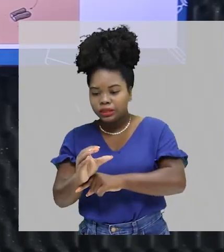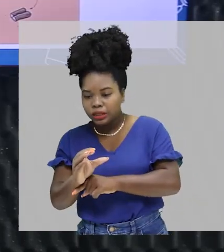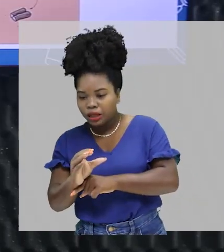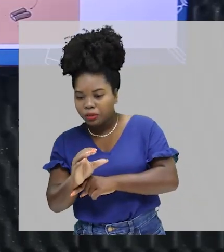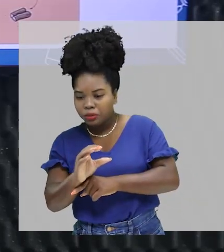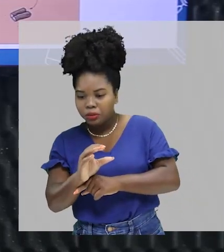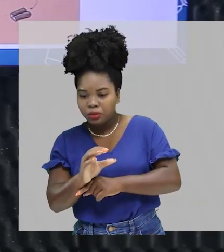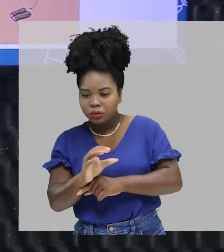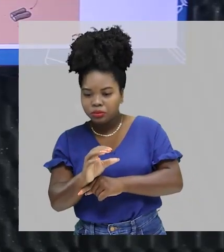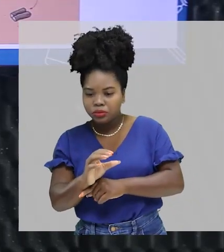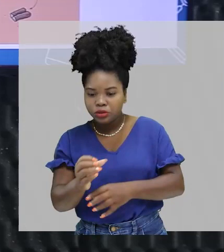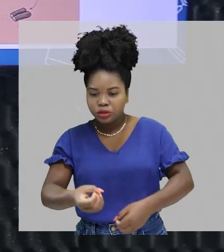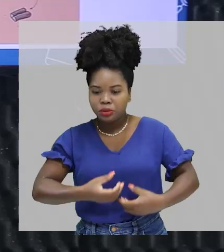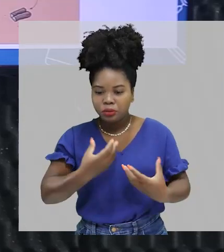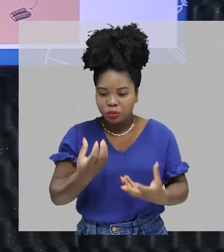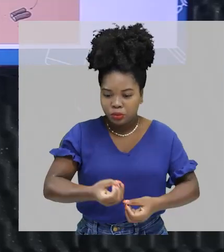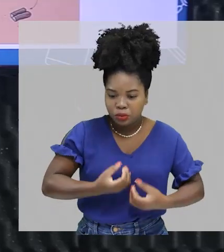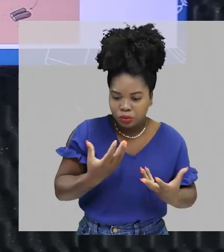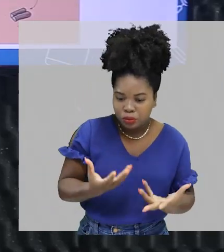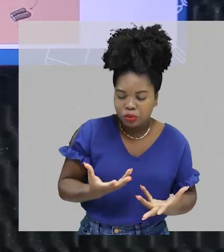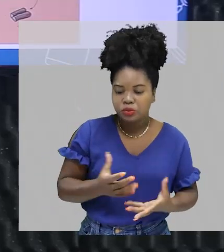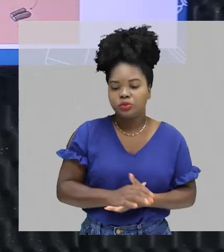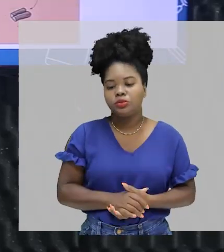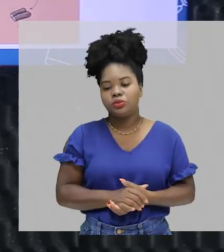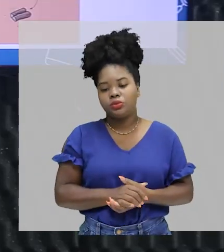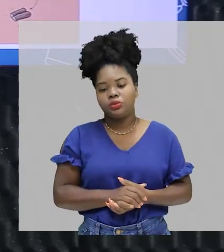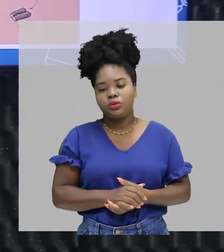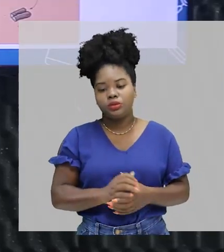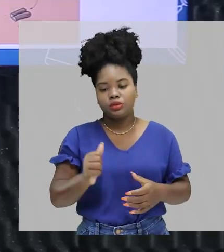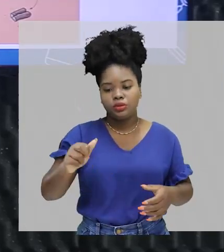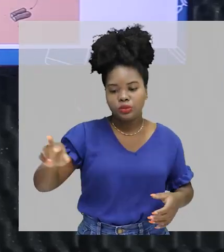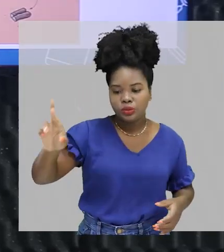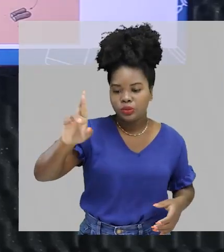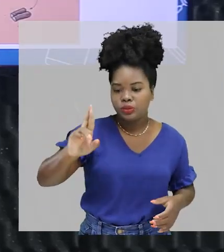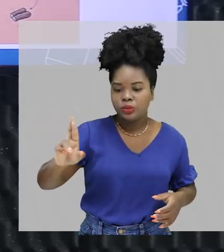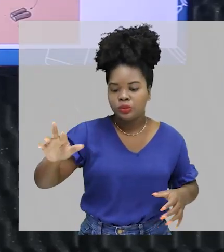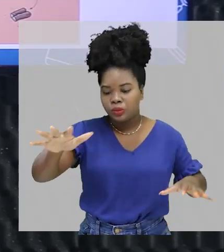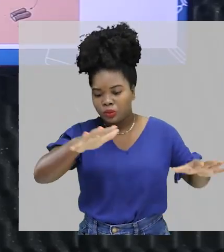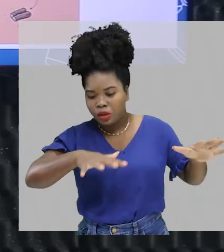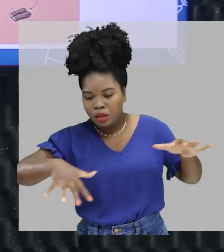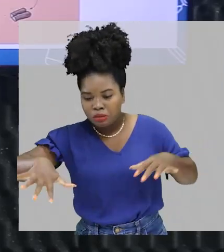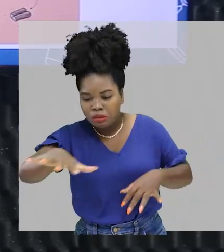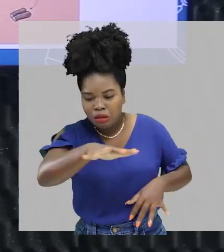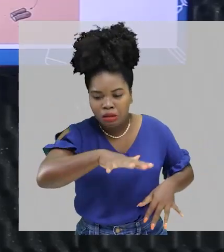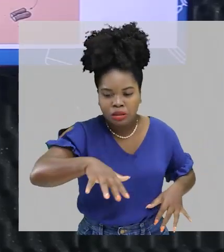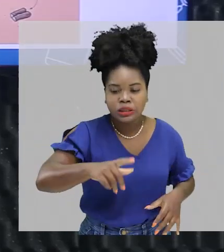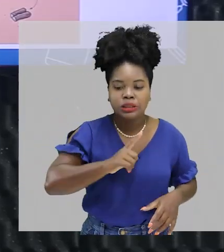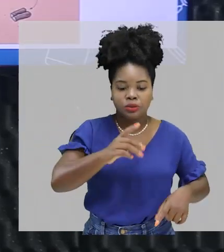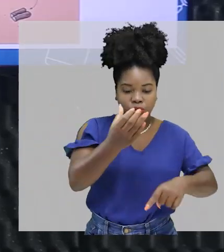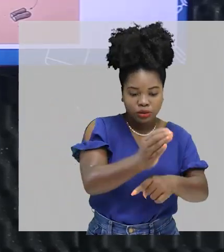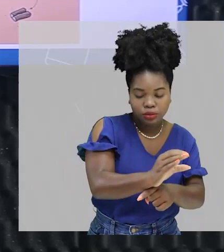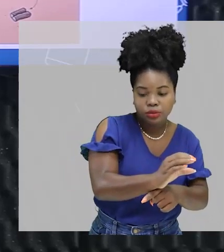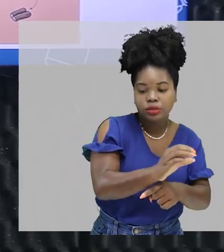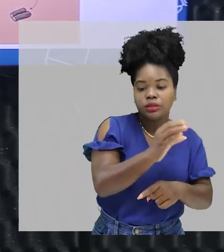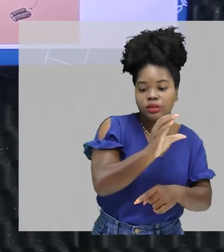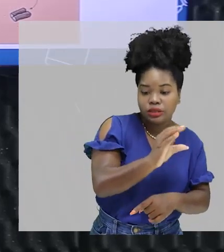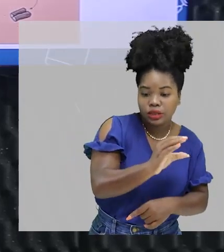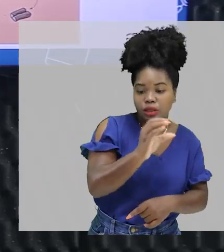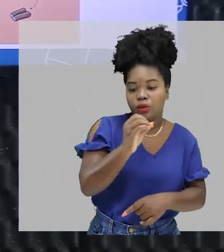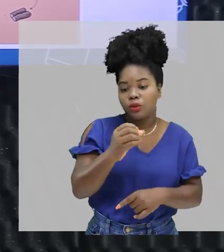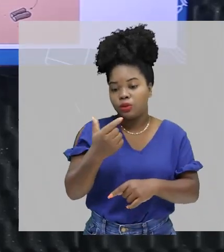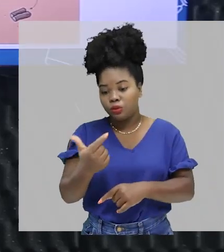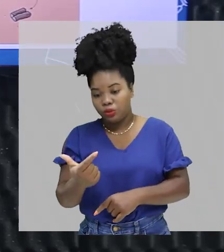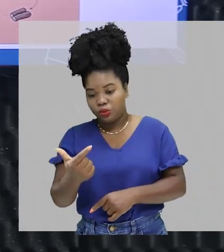compondo a nossa atmosfera, porque na atmosfera nós temos o gás carbônico, o CO2.